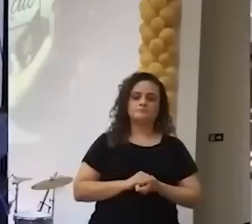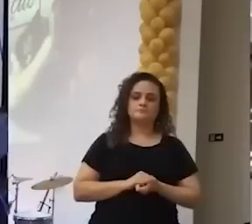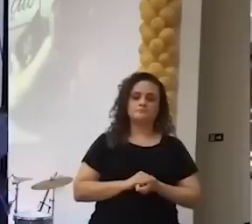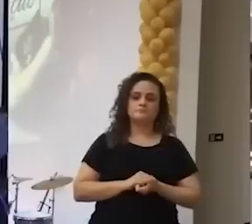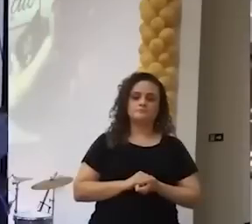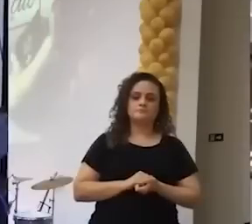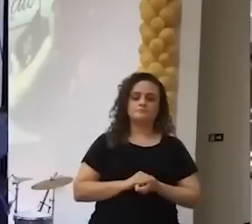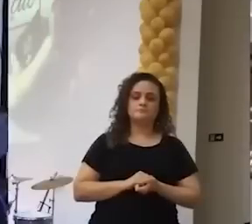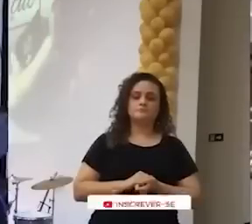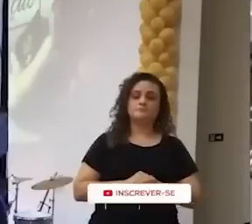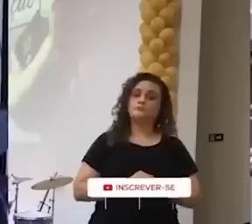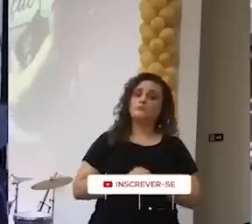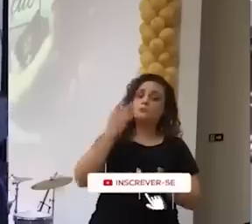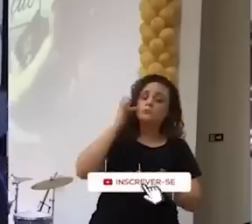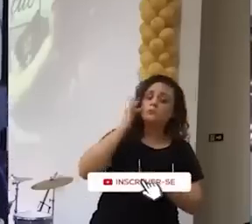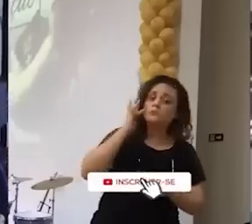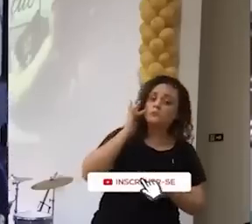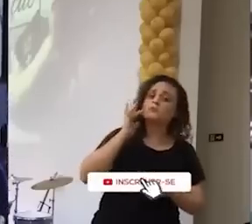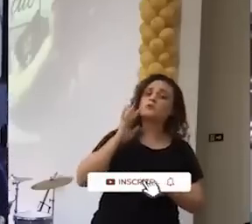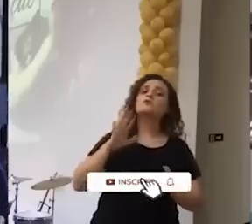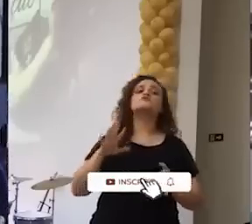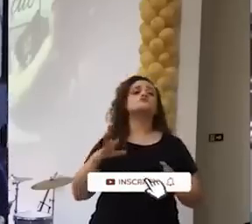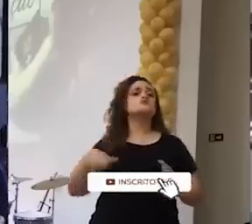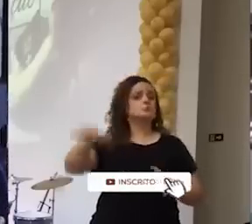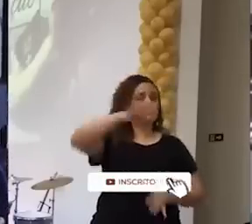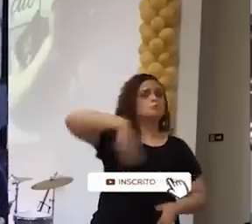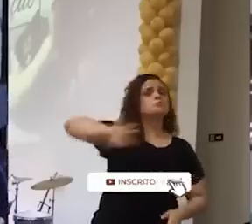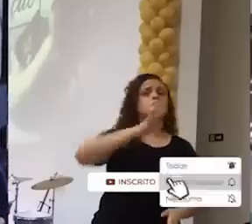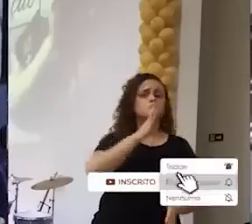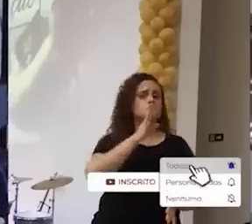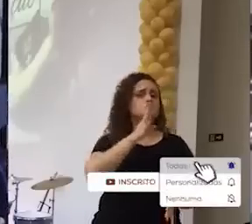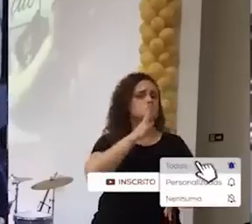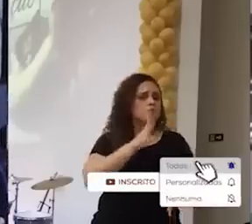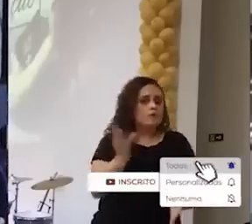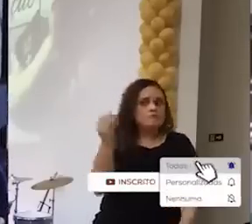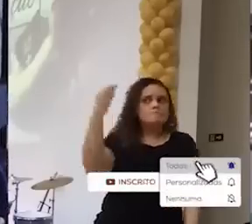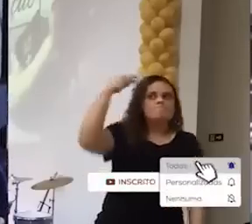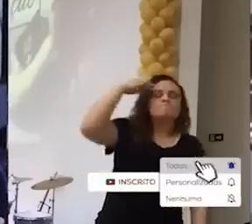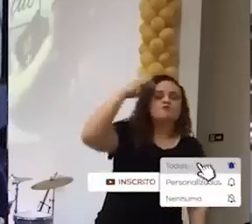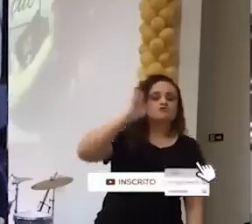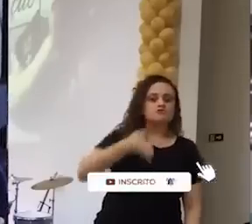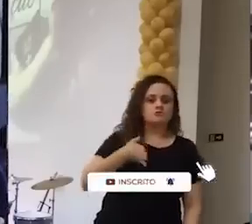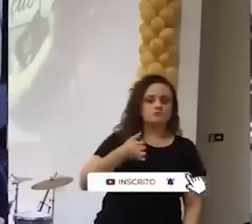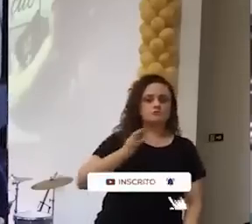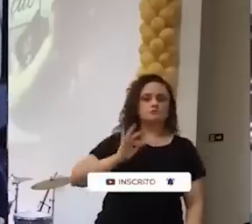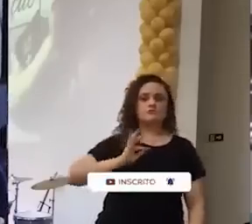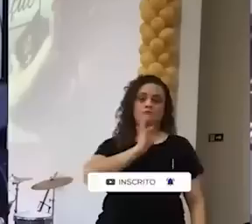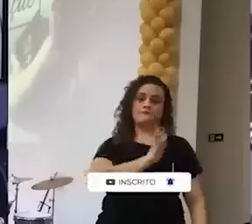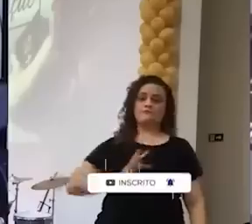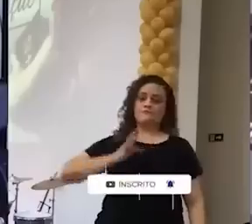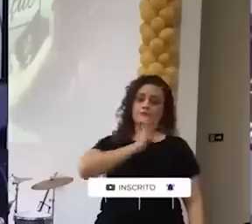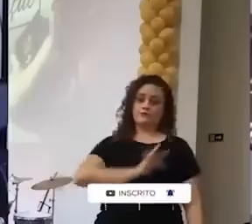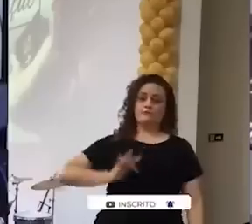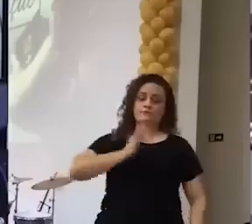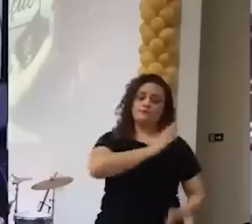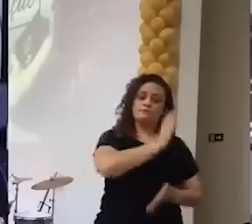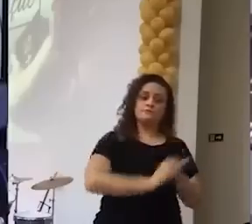Eu acho que todos talvez tenham esse texto de cor. Esse texto está em Filipenses, capítulo